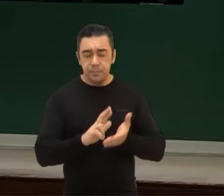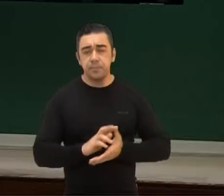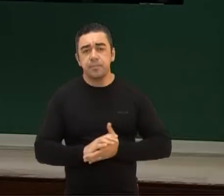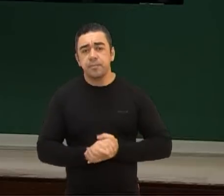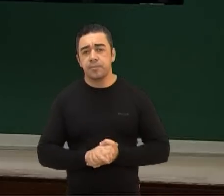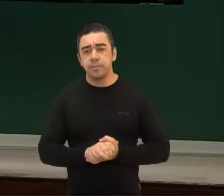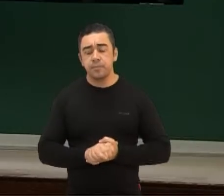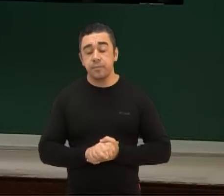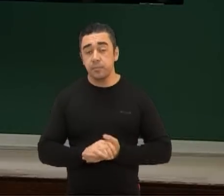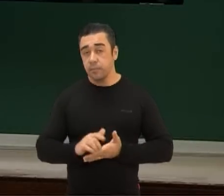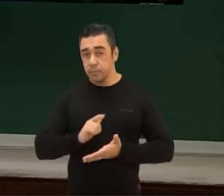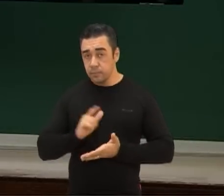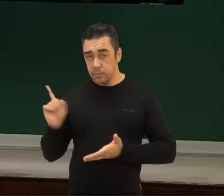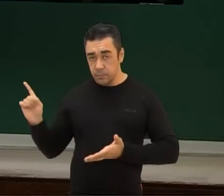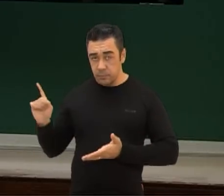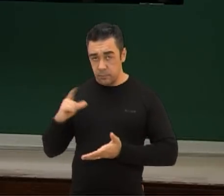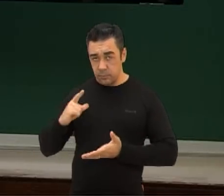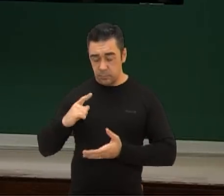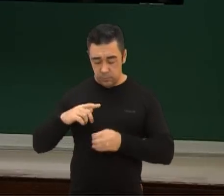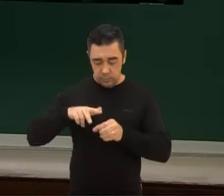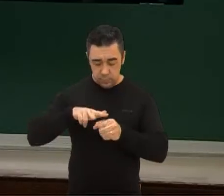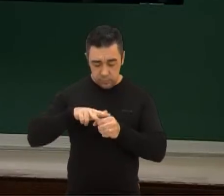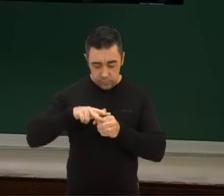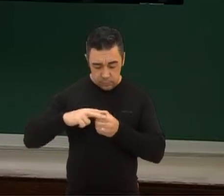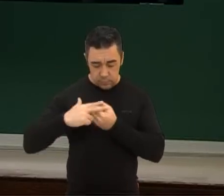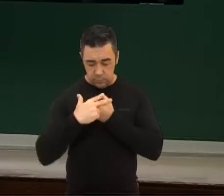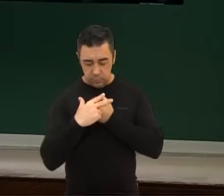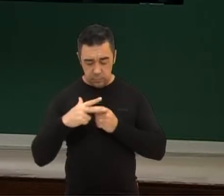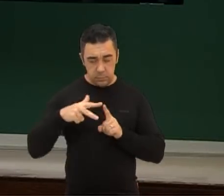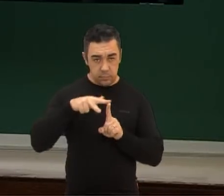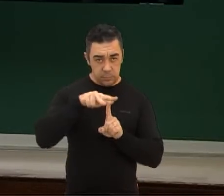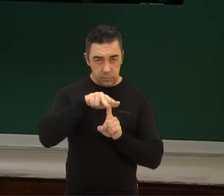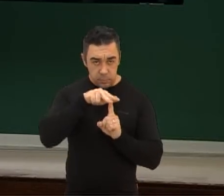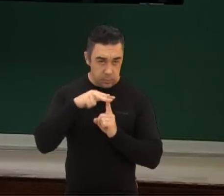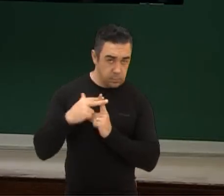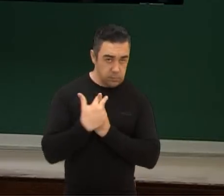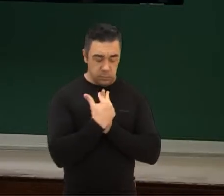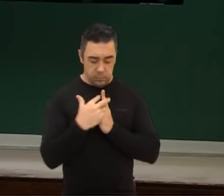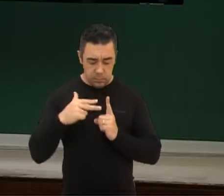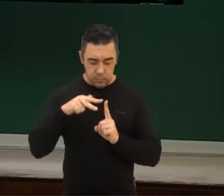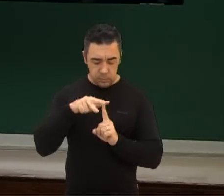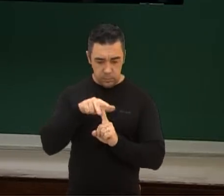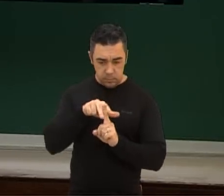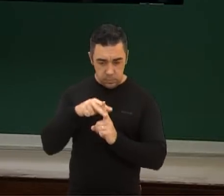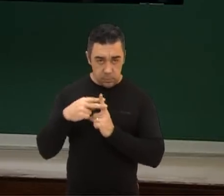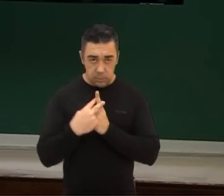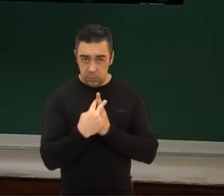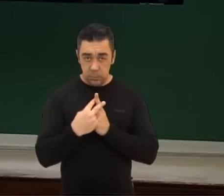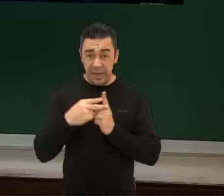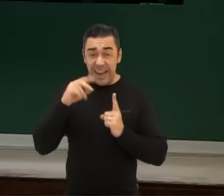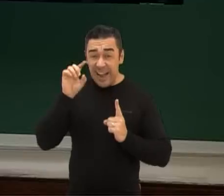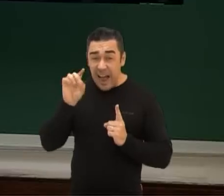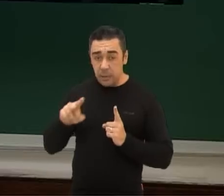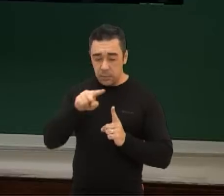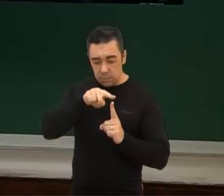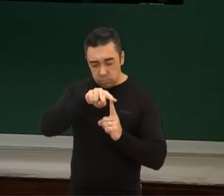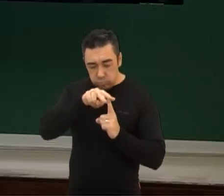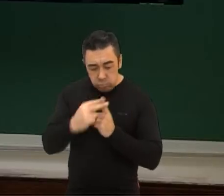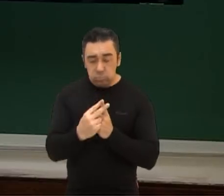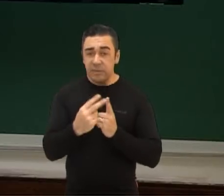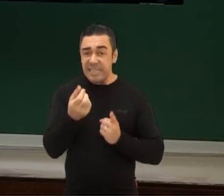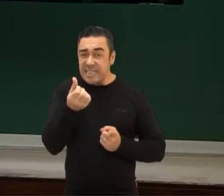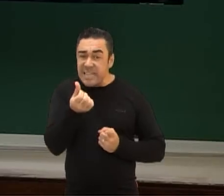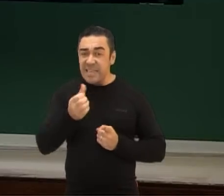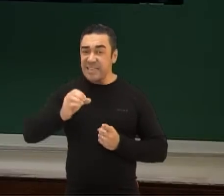Então, nós temos um parafuso que cada volta que ele dá, ele anda 60 graus. Eu quero saber